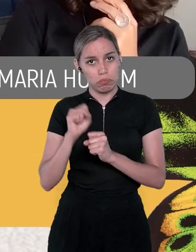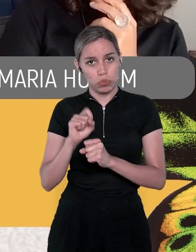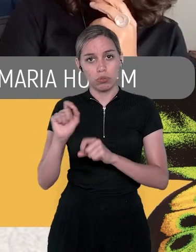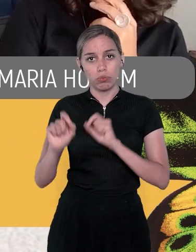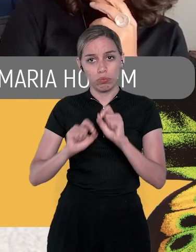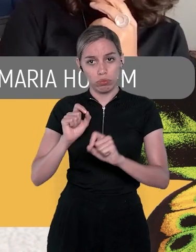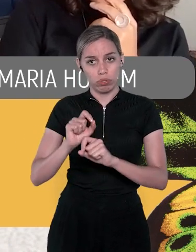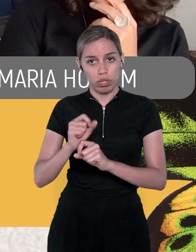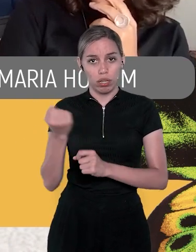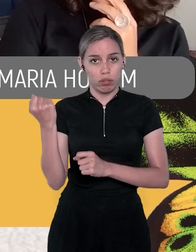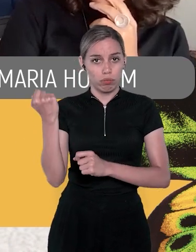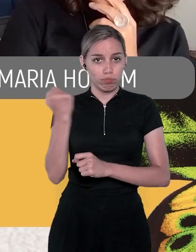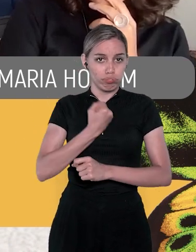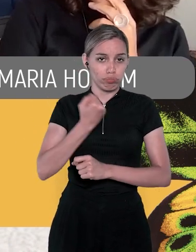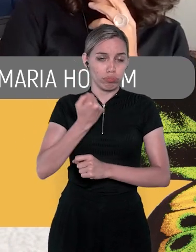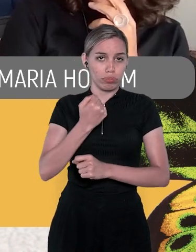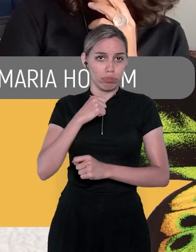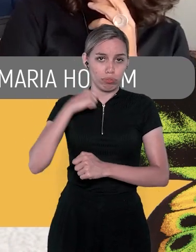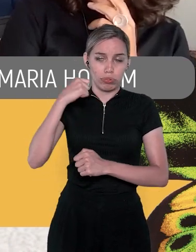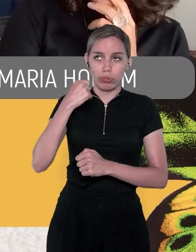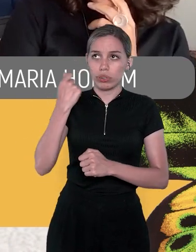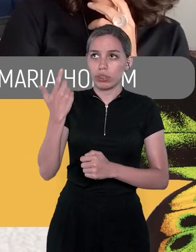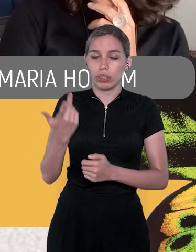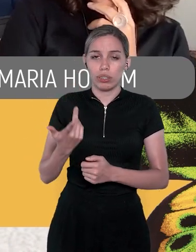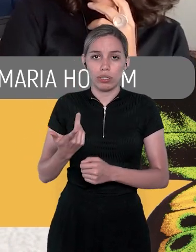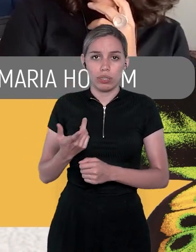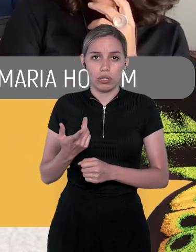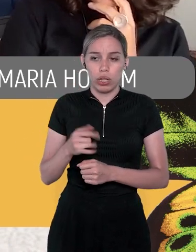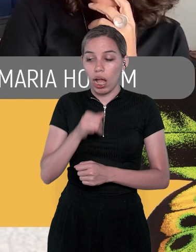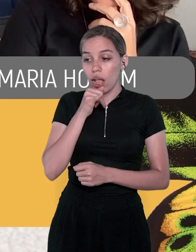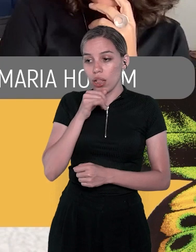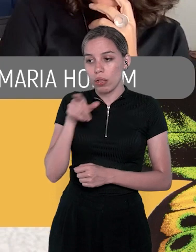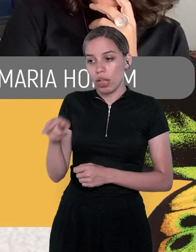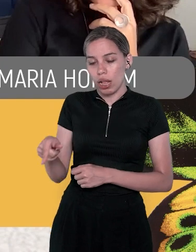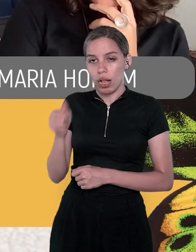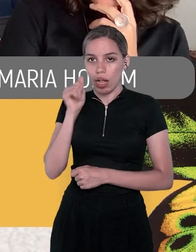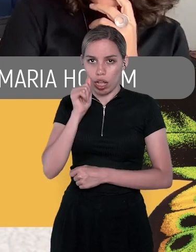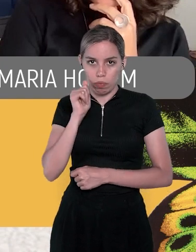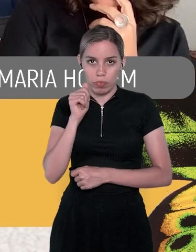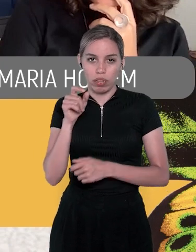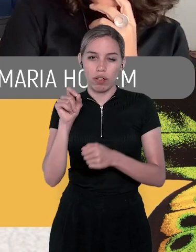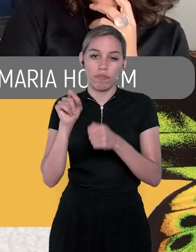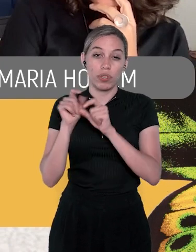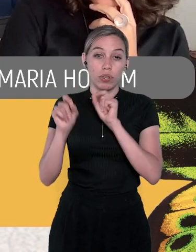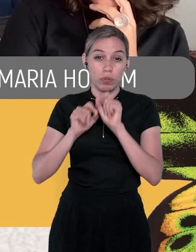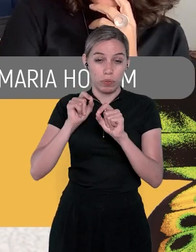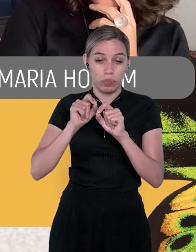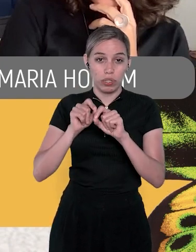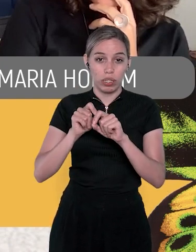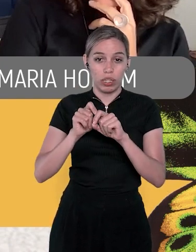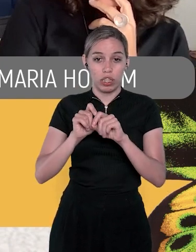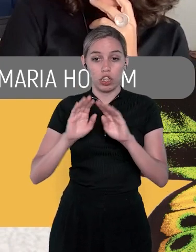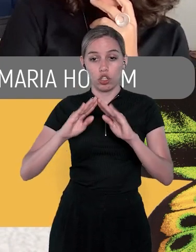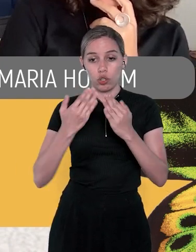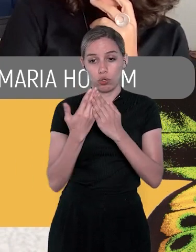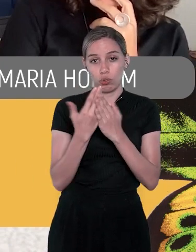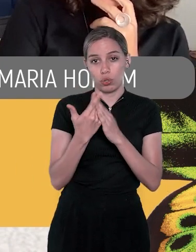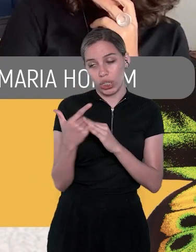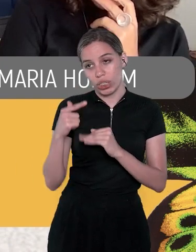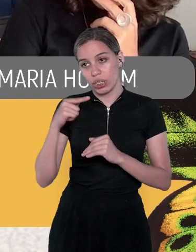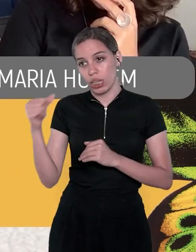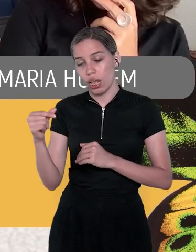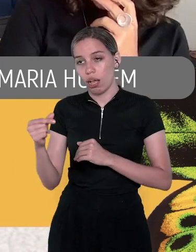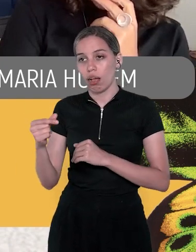é complicadíssimo. Né? Ela mudou de colégio, encontrou novos amigos e enfim,